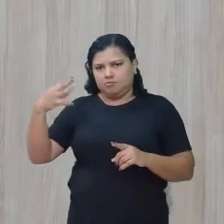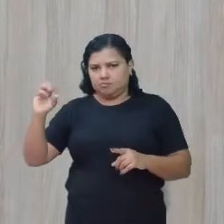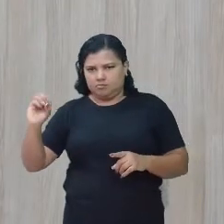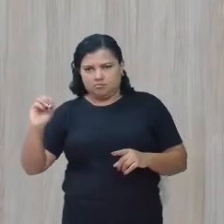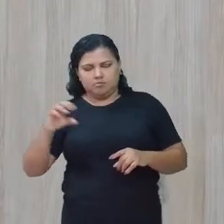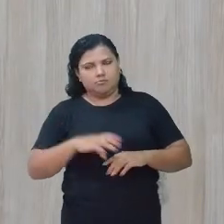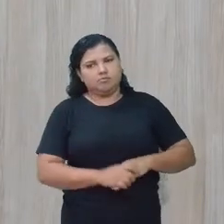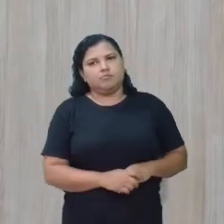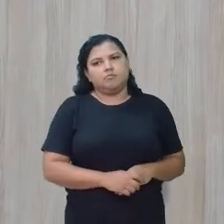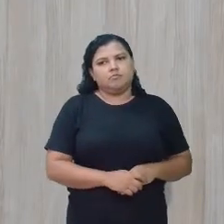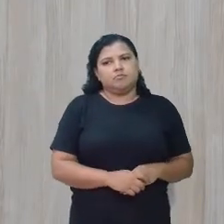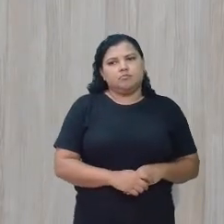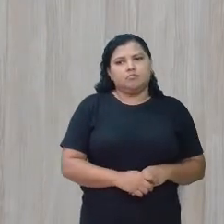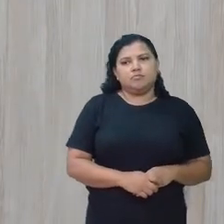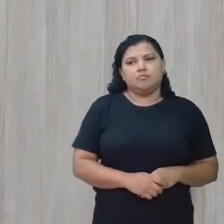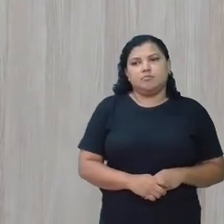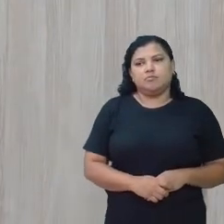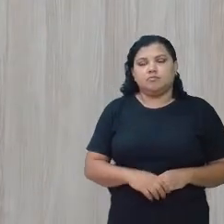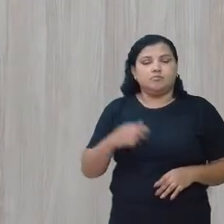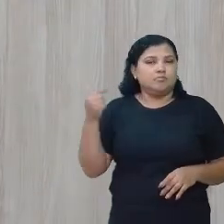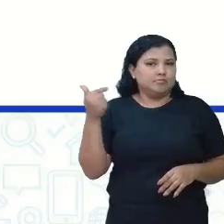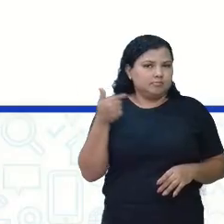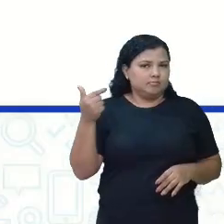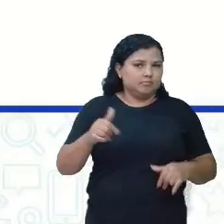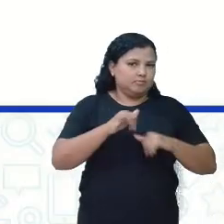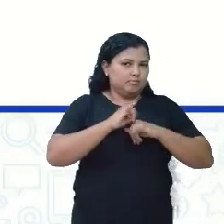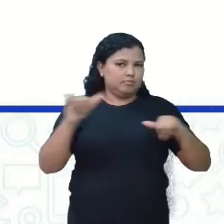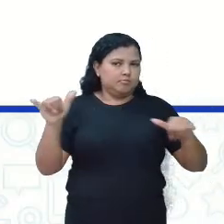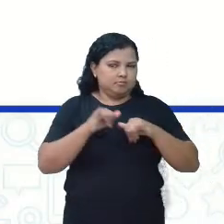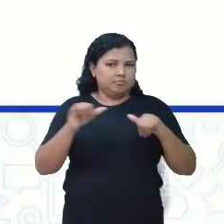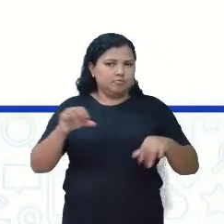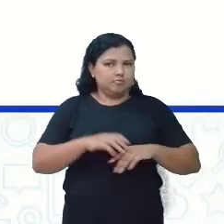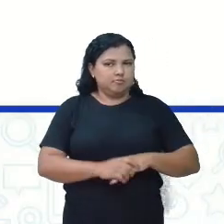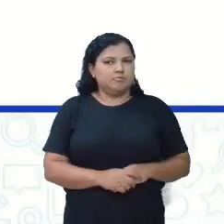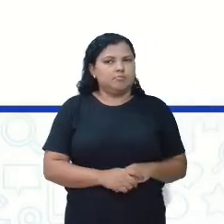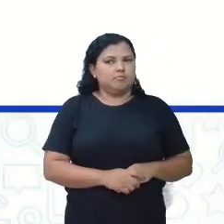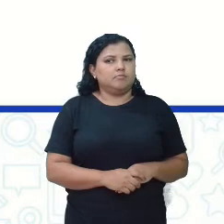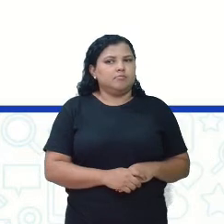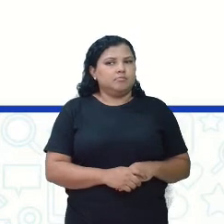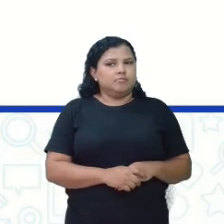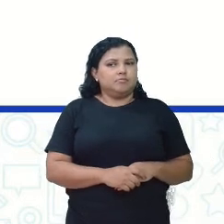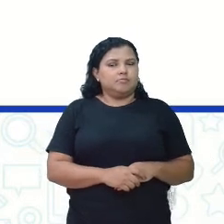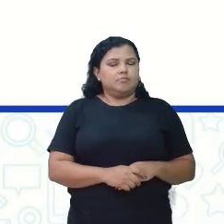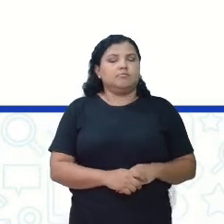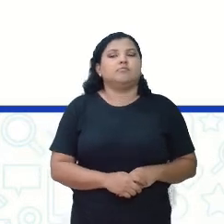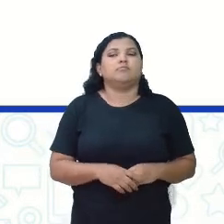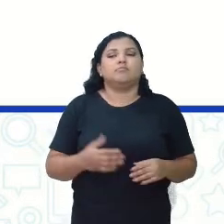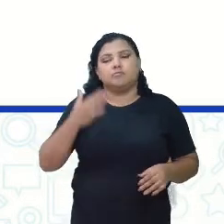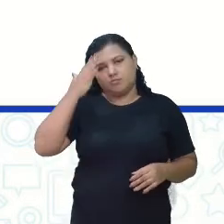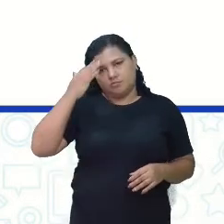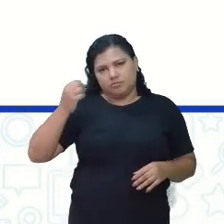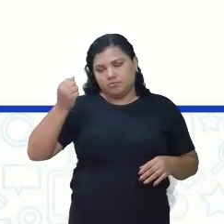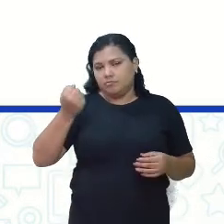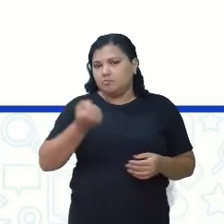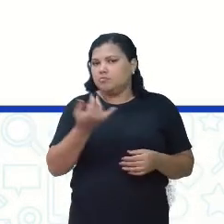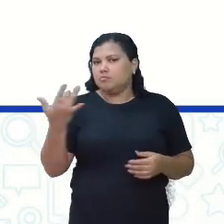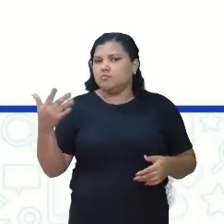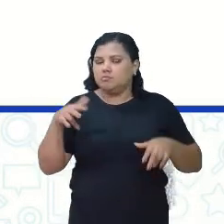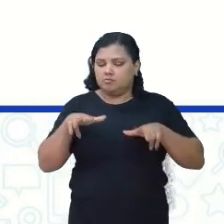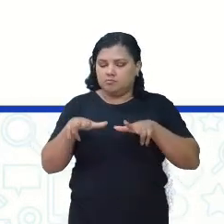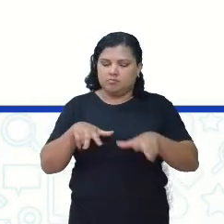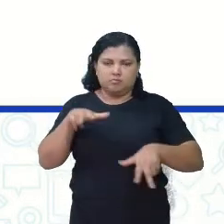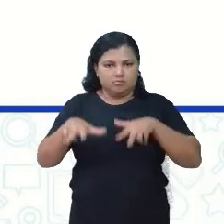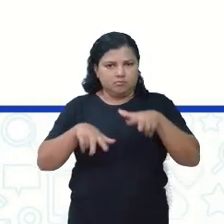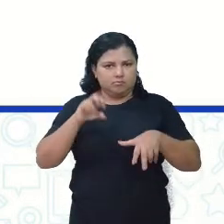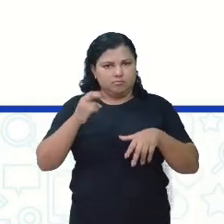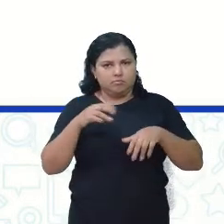40. Vamos agora para a segunda informação que a questão nos deu aí, ó. Sabendo que o total de pés desses